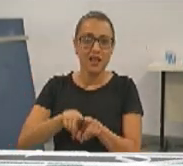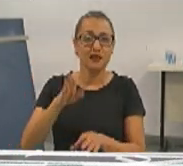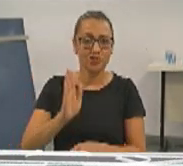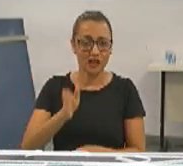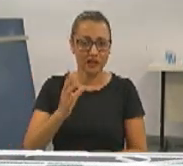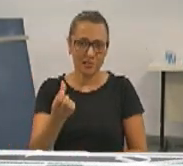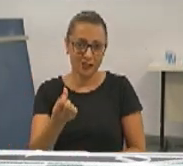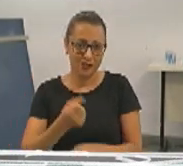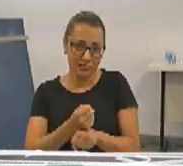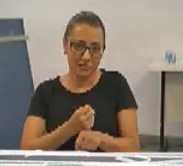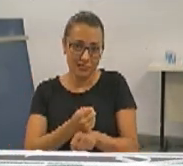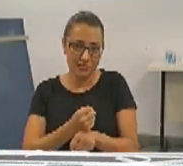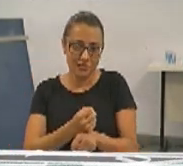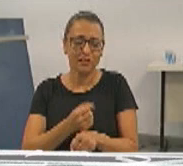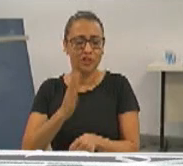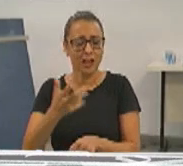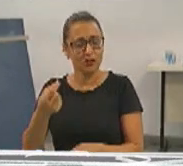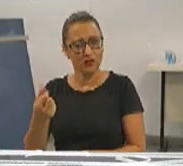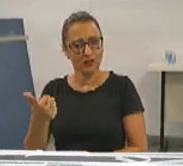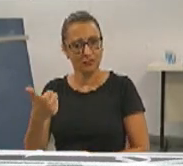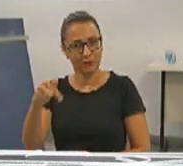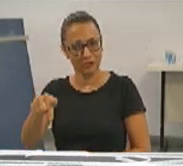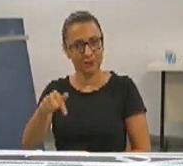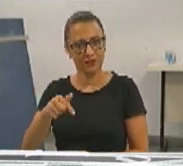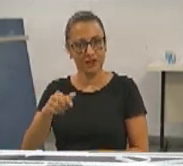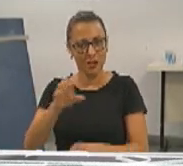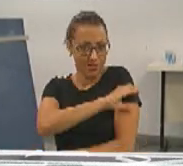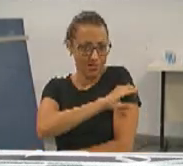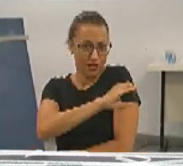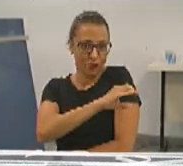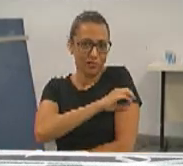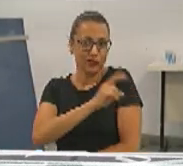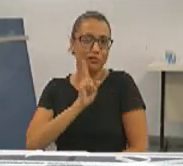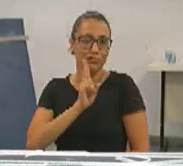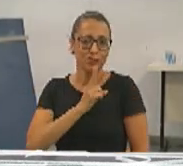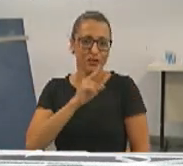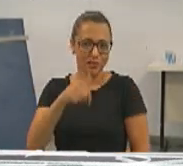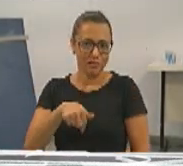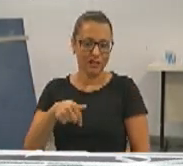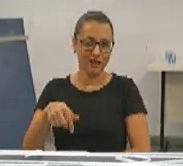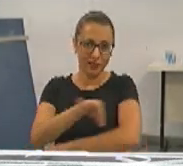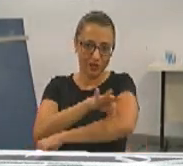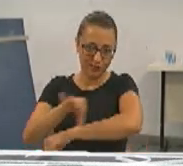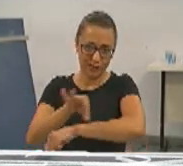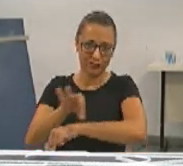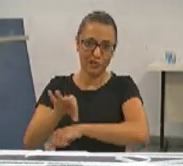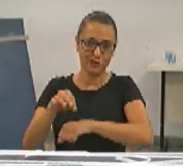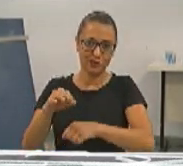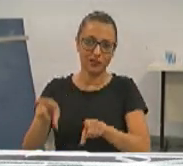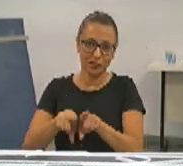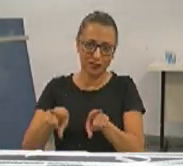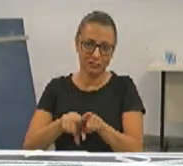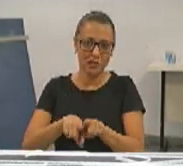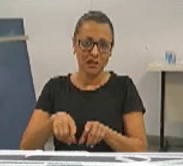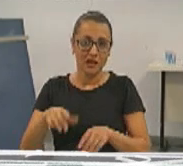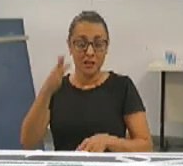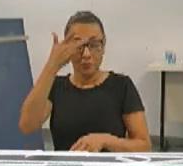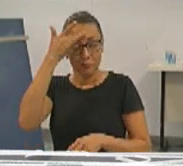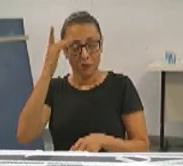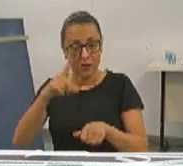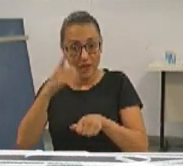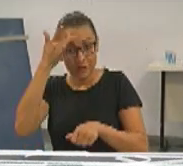onde, desde 2017, coordena o curso de nutrição da Faculdade de Engenharia. Assim que nossos nomes foram indicados para a composição da Chapa